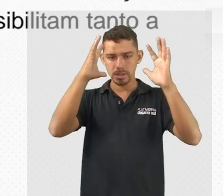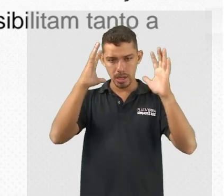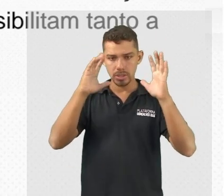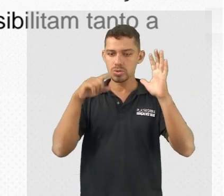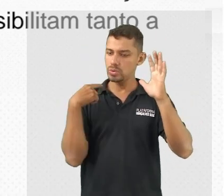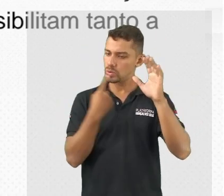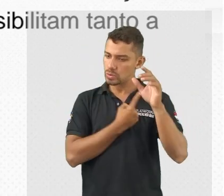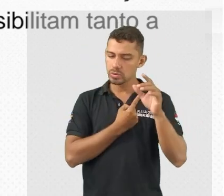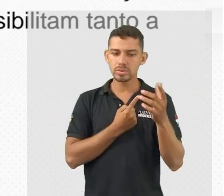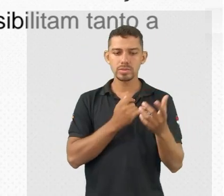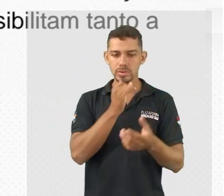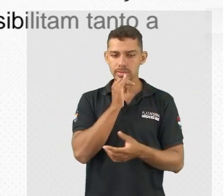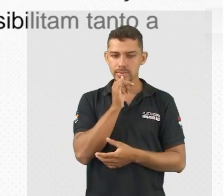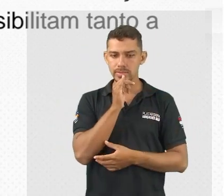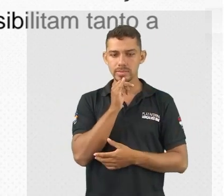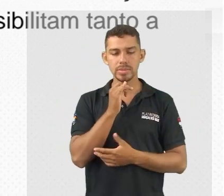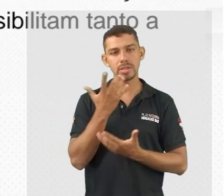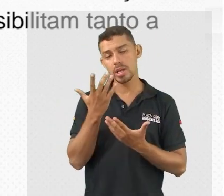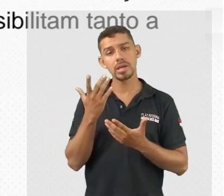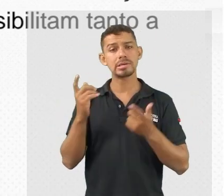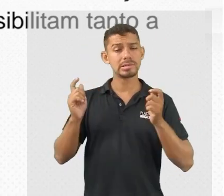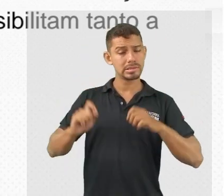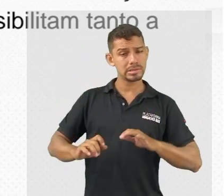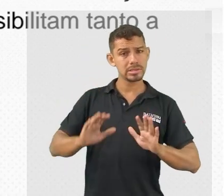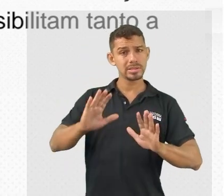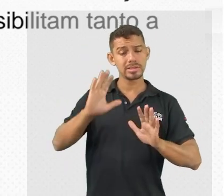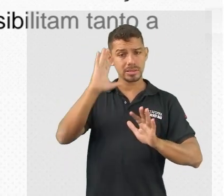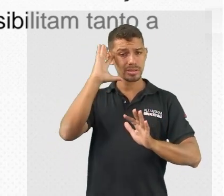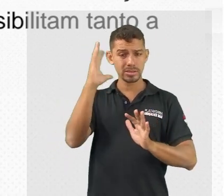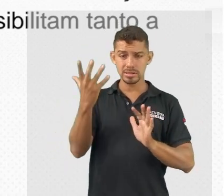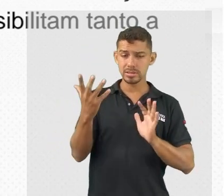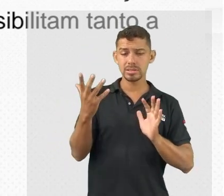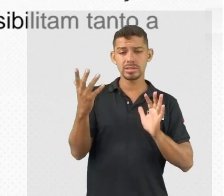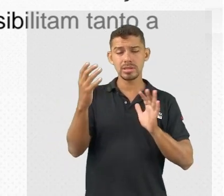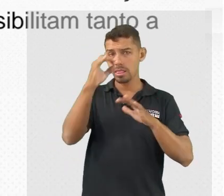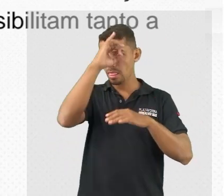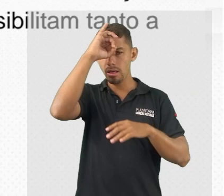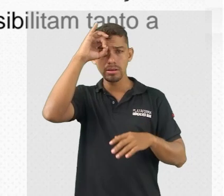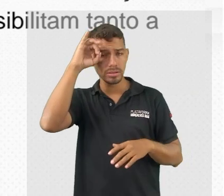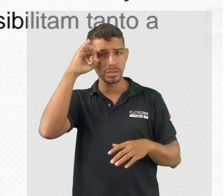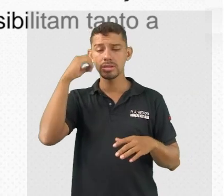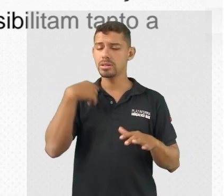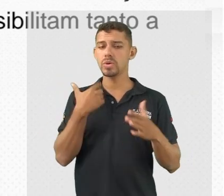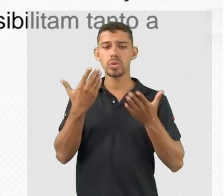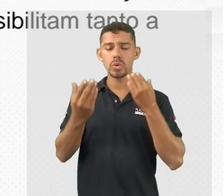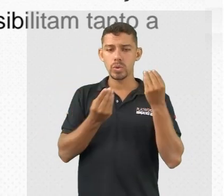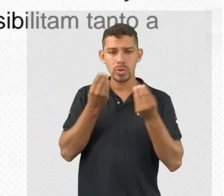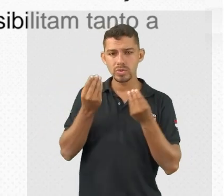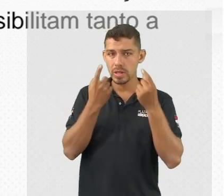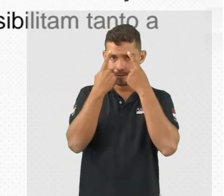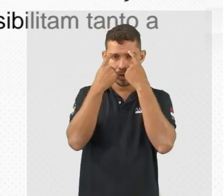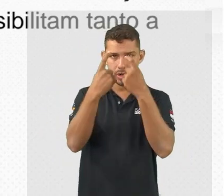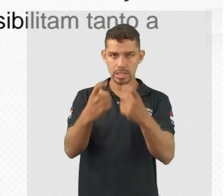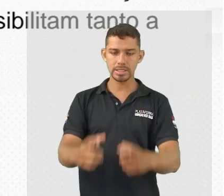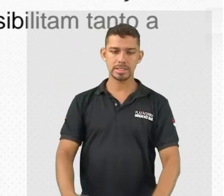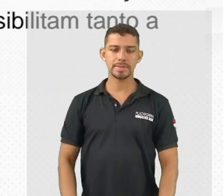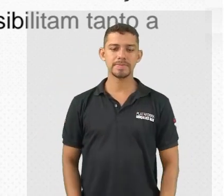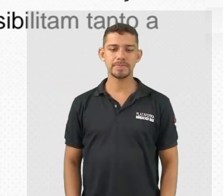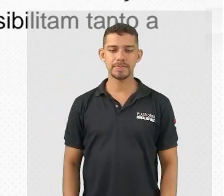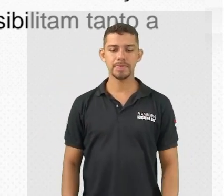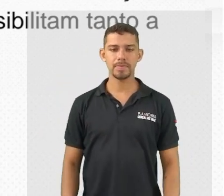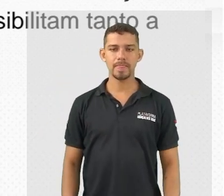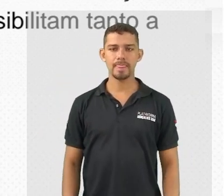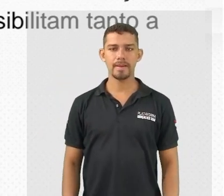coletivo, né? E gerando, de certa forma, um efeito nocivo na nossa capacidade de lidar com a violência.